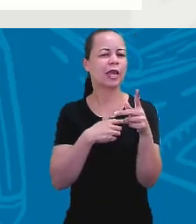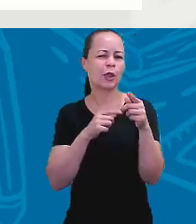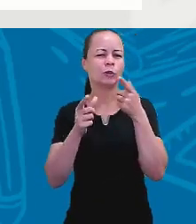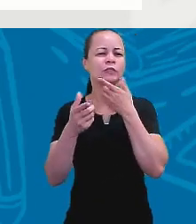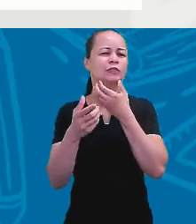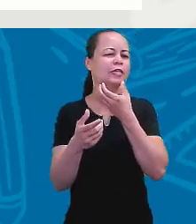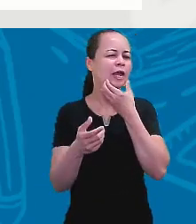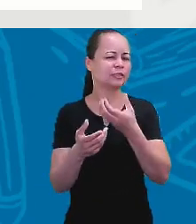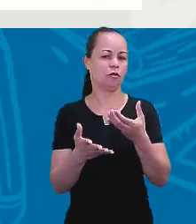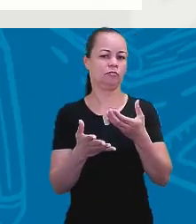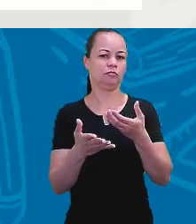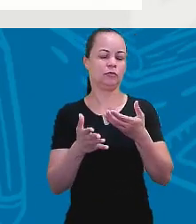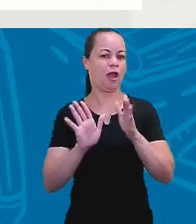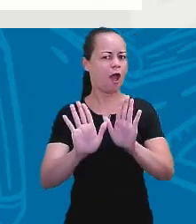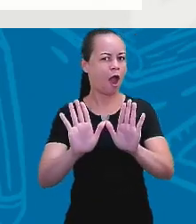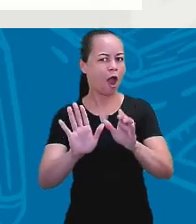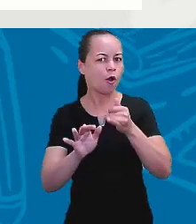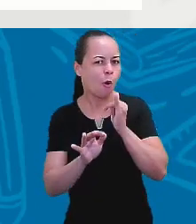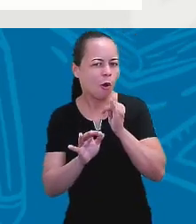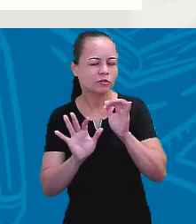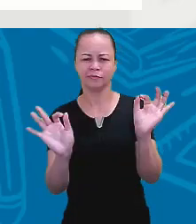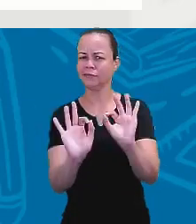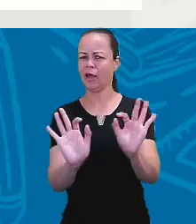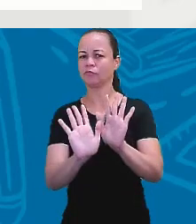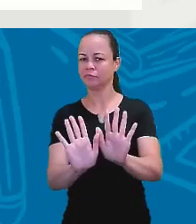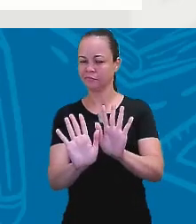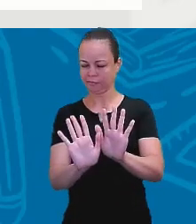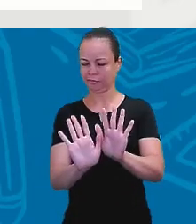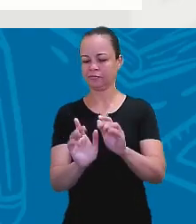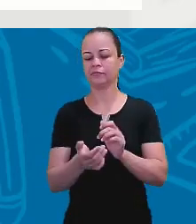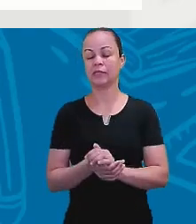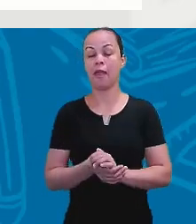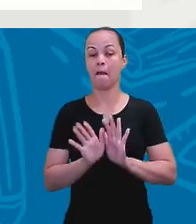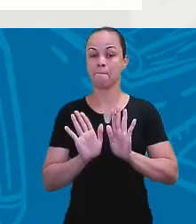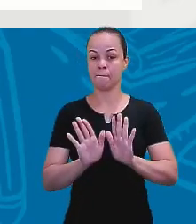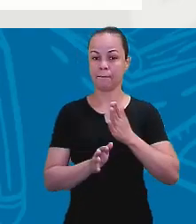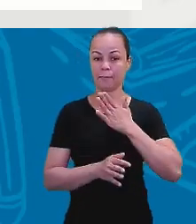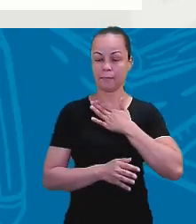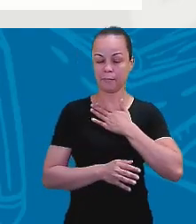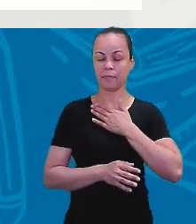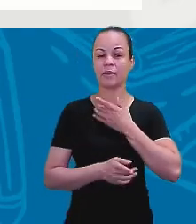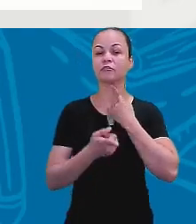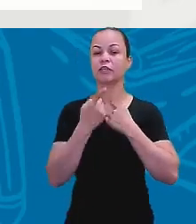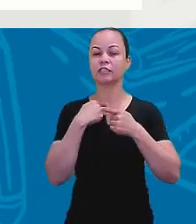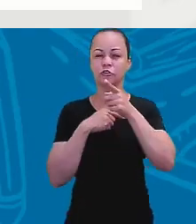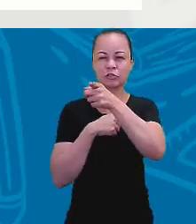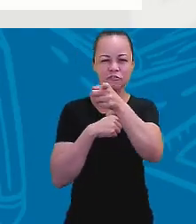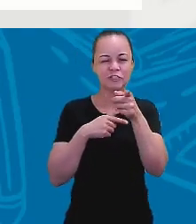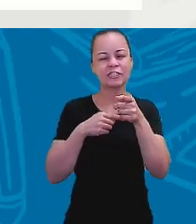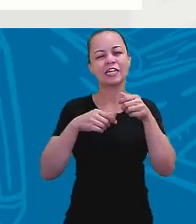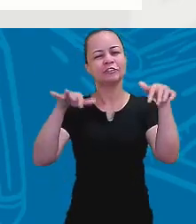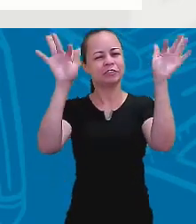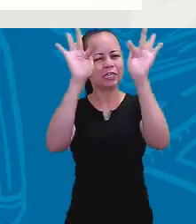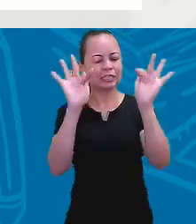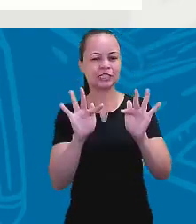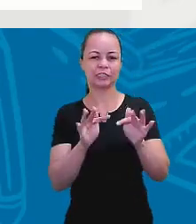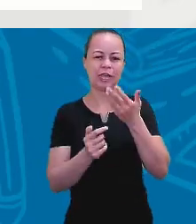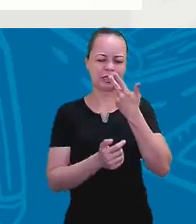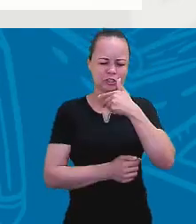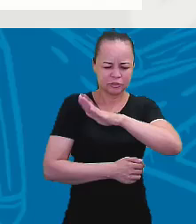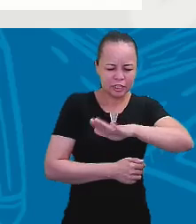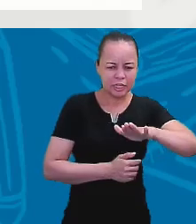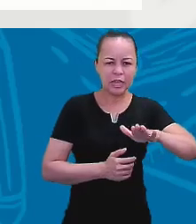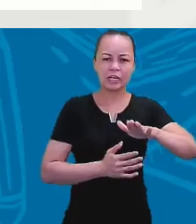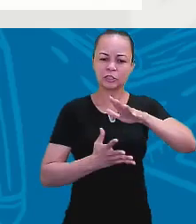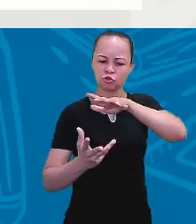gente conta, às vezes não acontece. Mas o meu desejo para vocês é que vocês sejam muito felizes, que as crianças do mundo inteiro